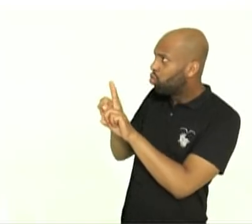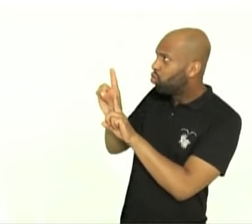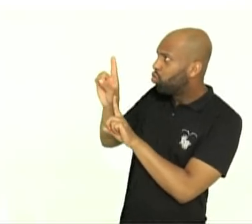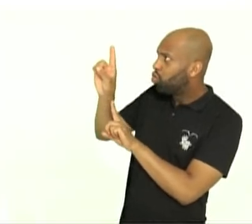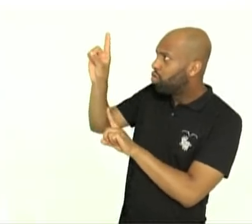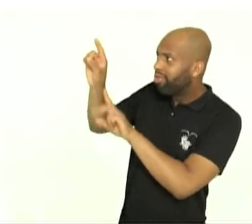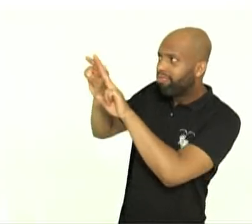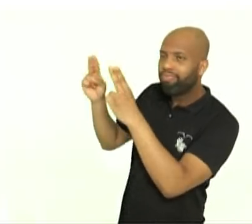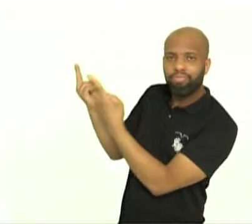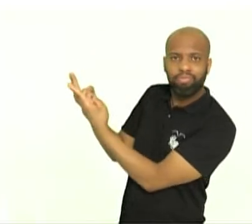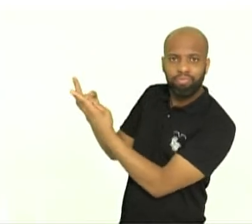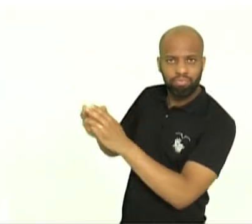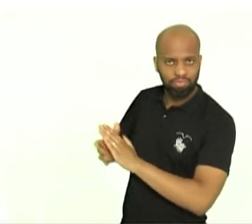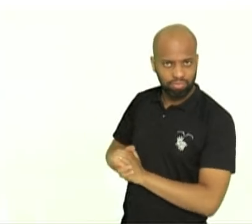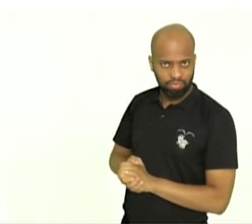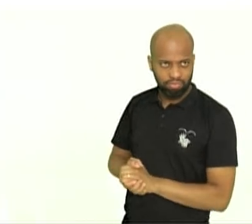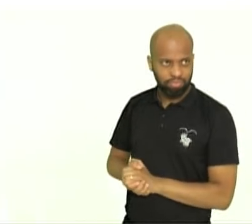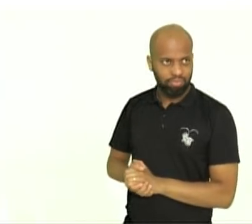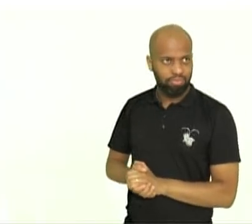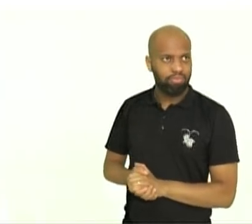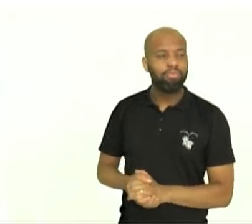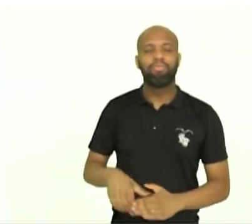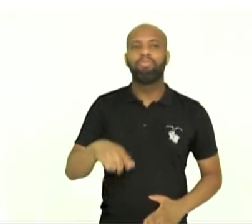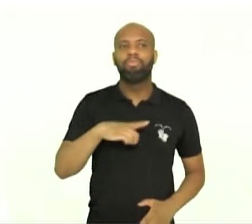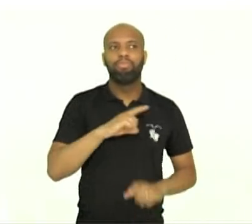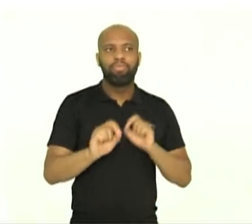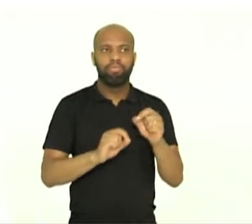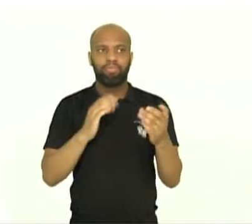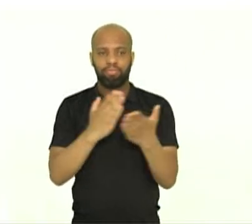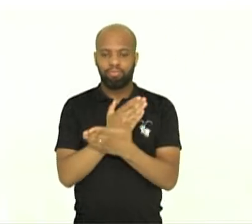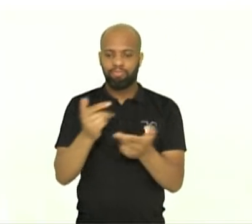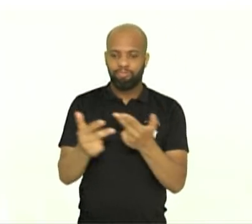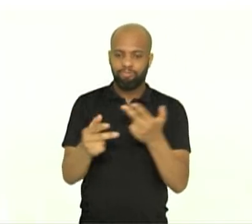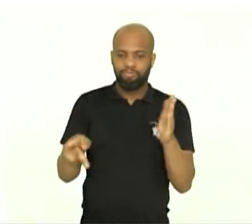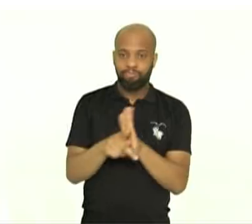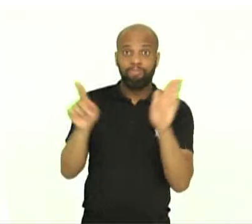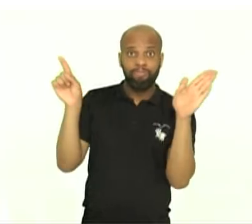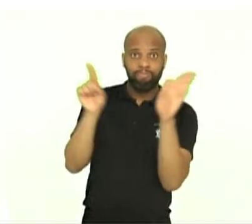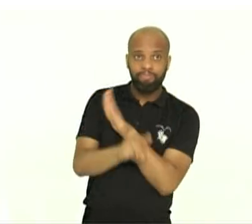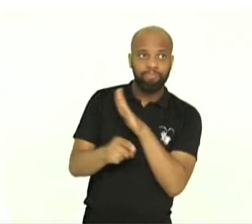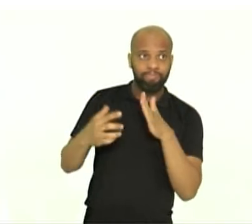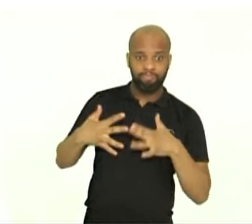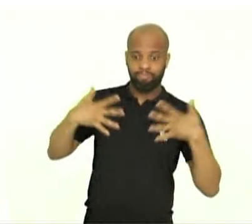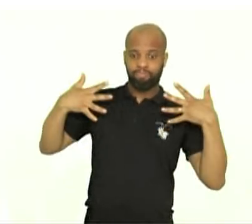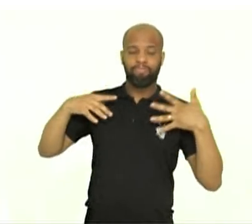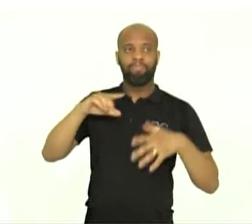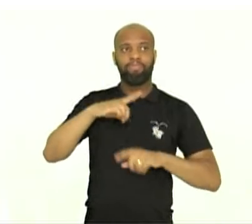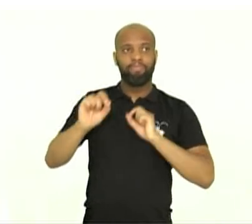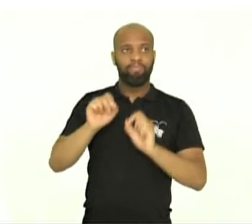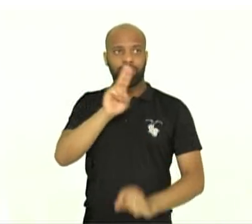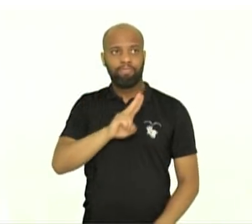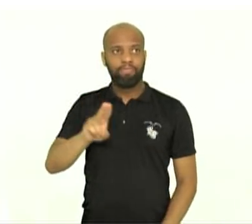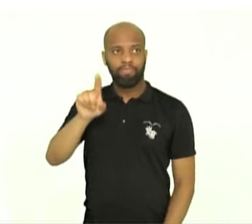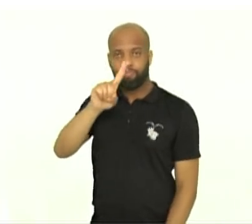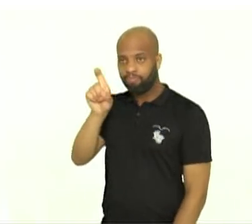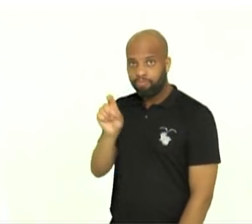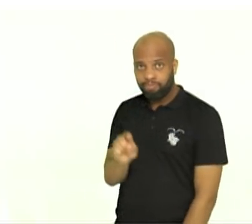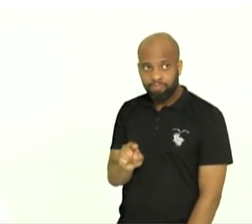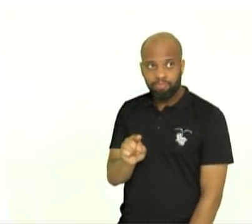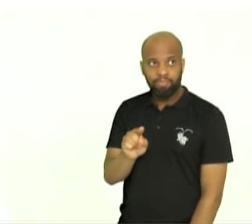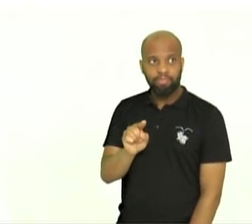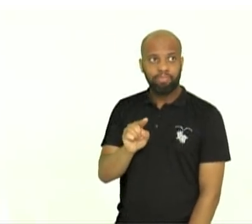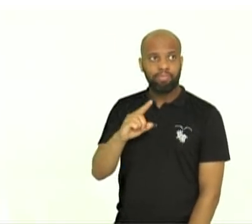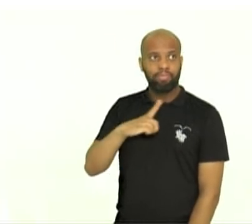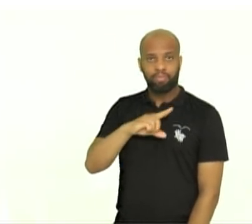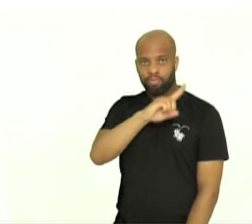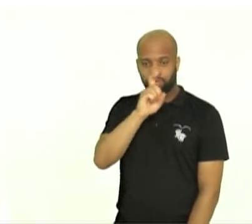Temos ali, quando você tem uma questão que traz surpresa, uma pergunta que traz surpresa, é comum trazer o ponto de interrogação seguido